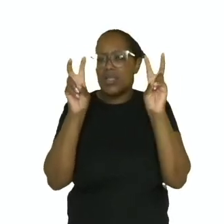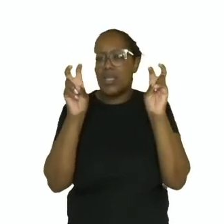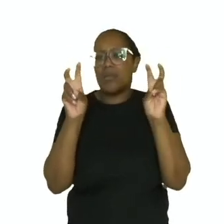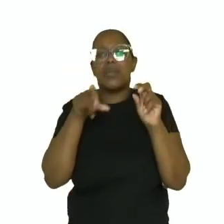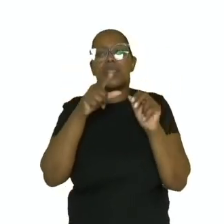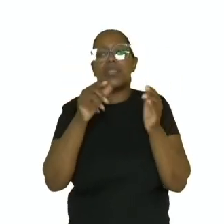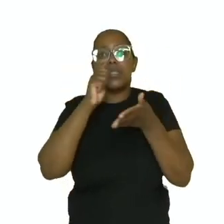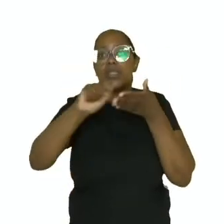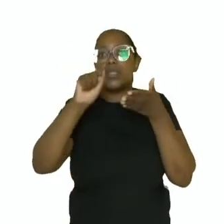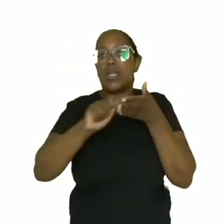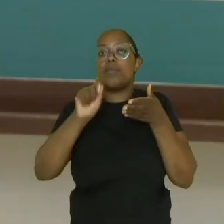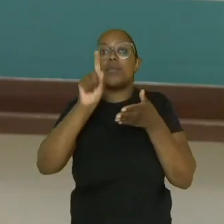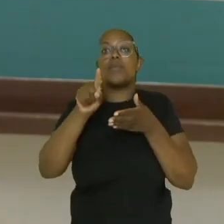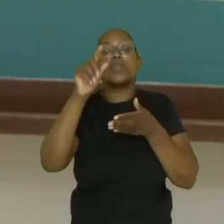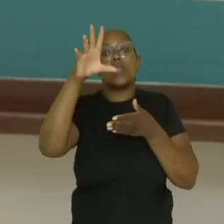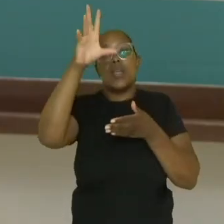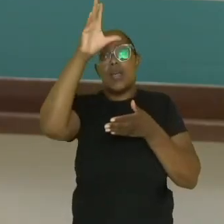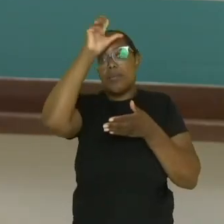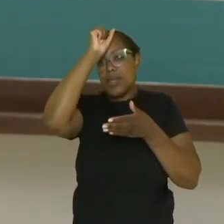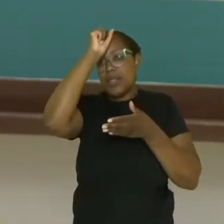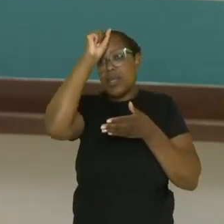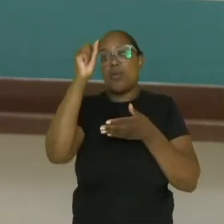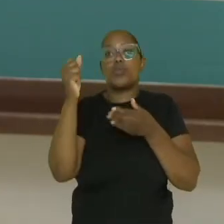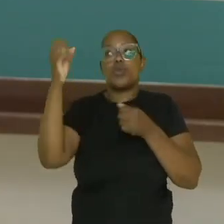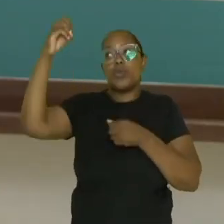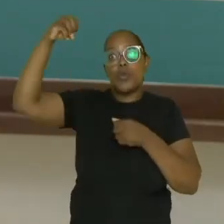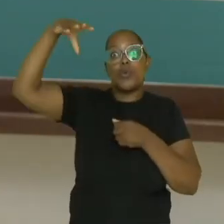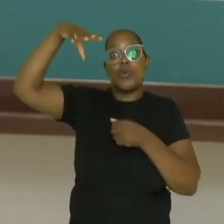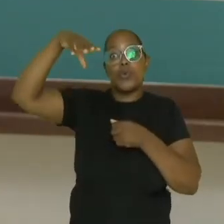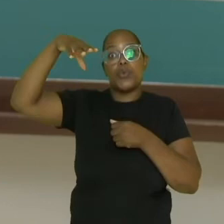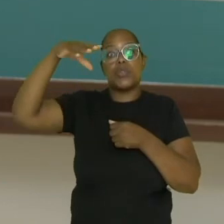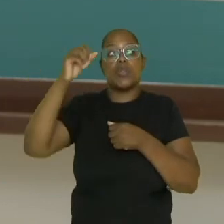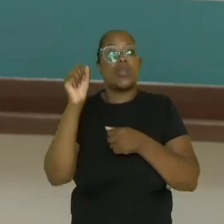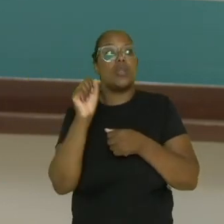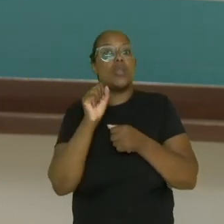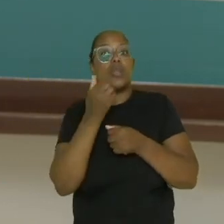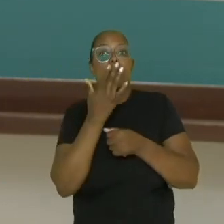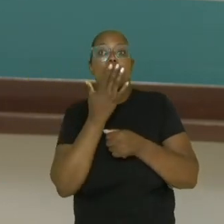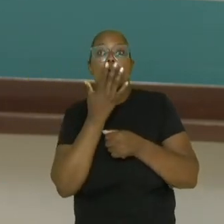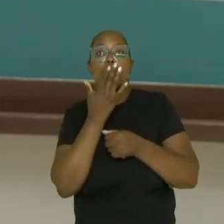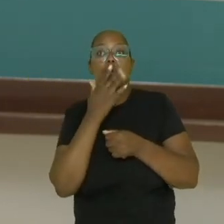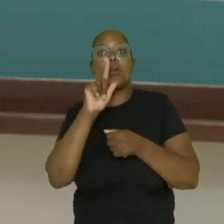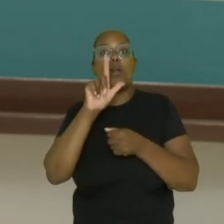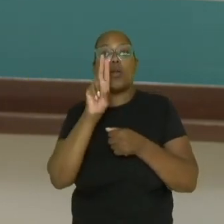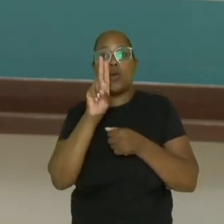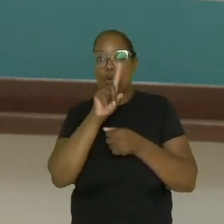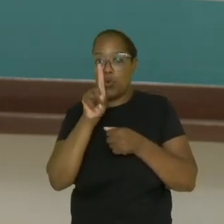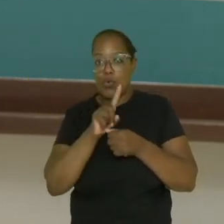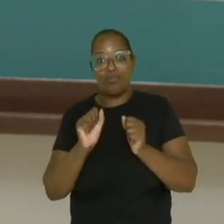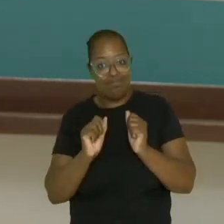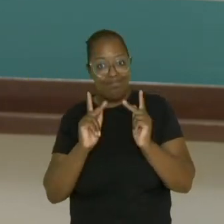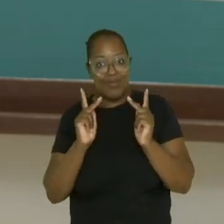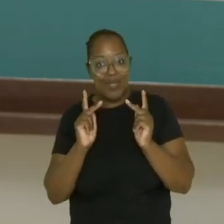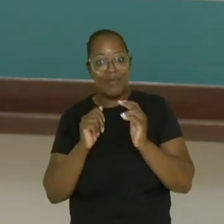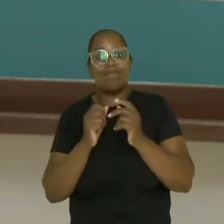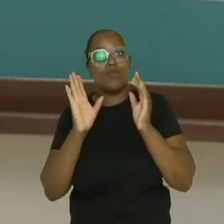sobre luz e cor. Sobre a luz e cor-luz. Eu já volto.